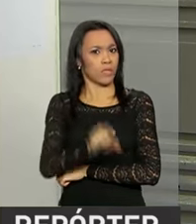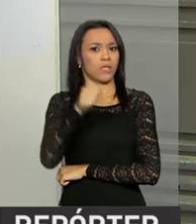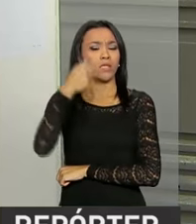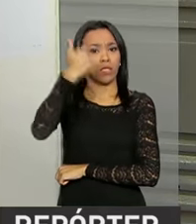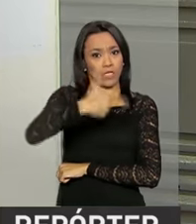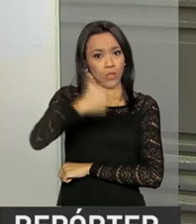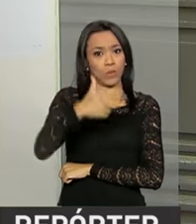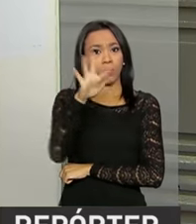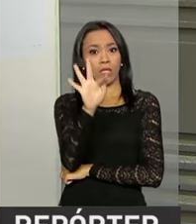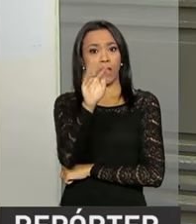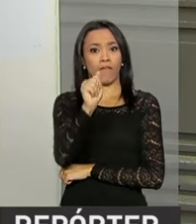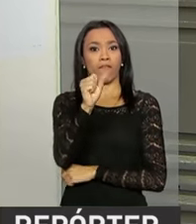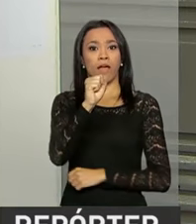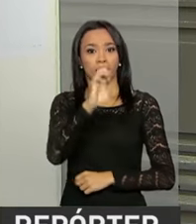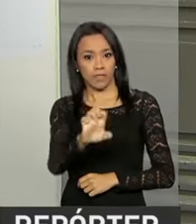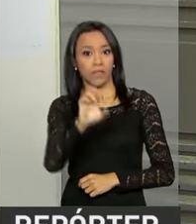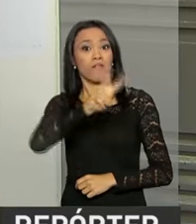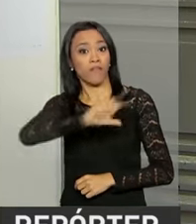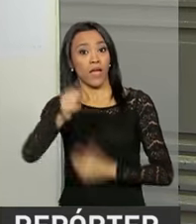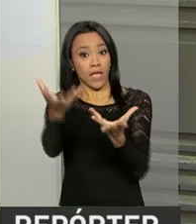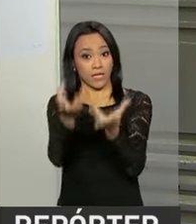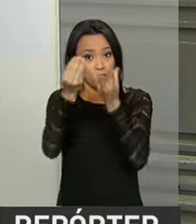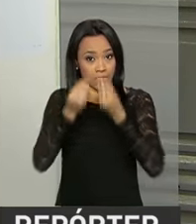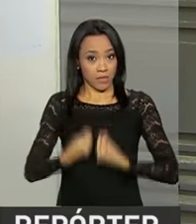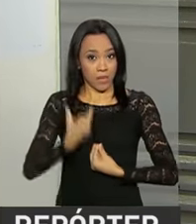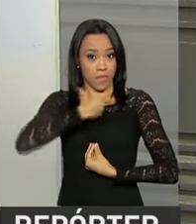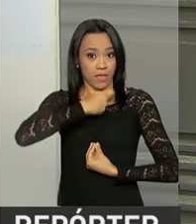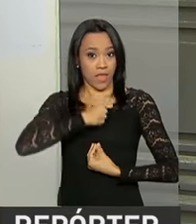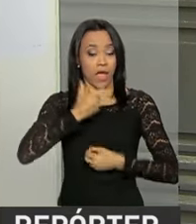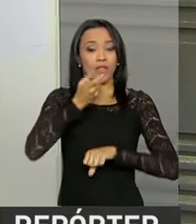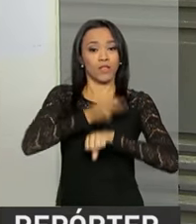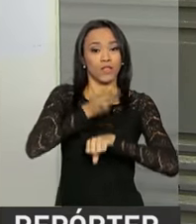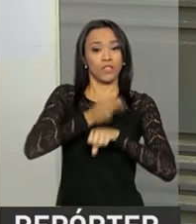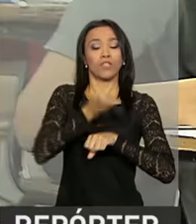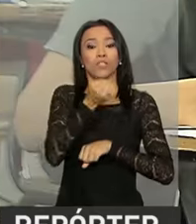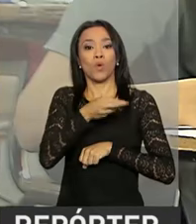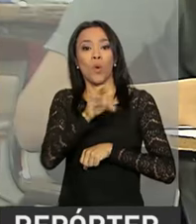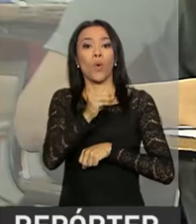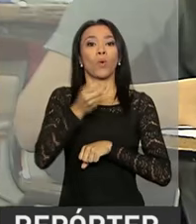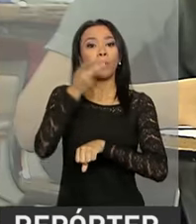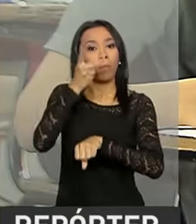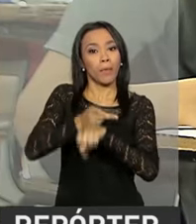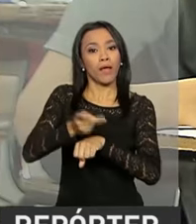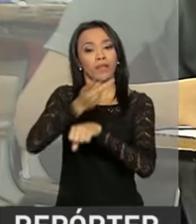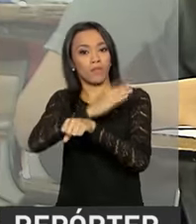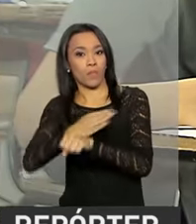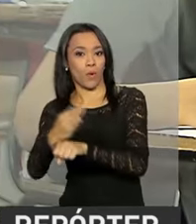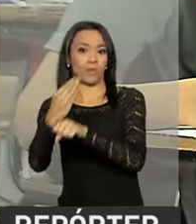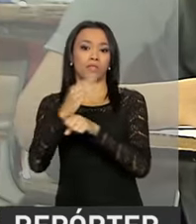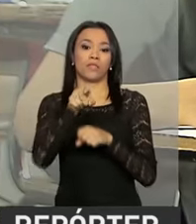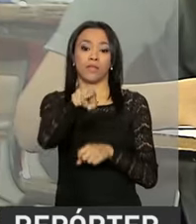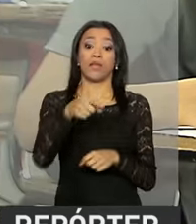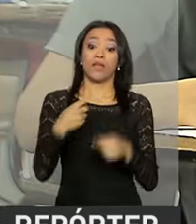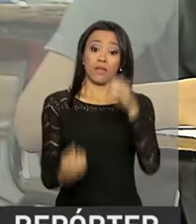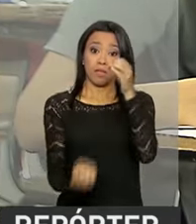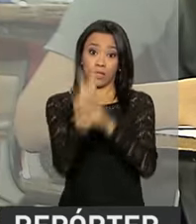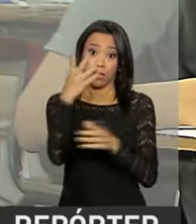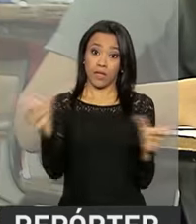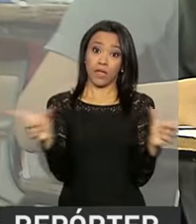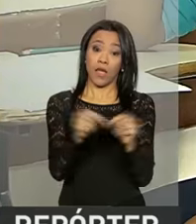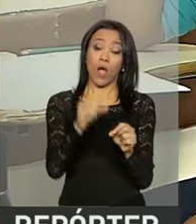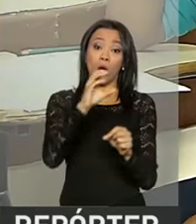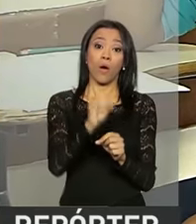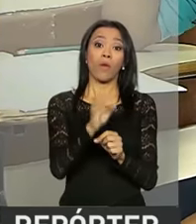na segunda fase vão receber medalhas de ouro, prata e bronze. Criada em 2005, a UBIMEP é uma